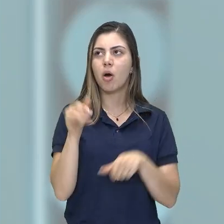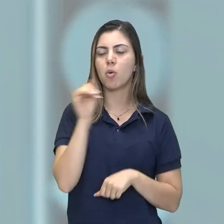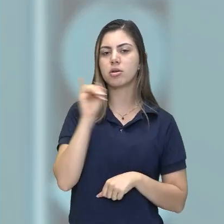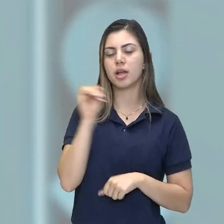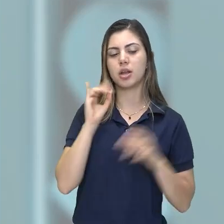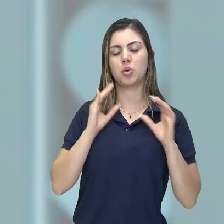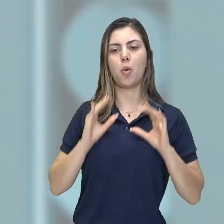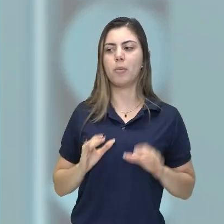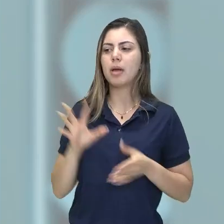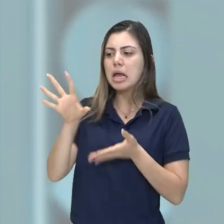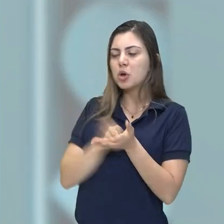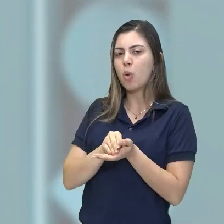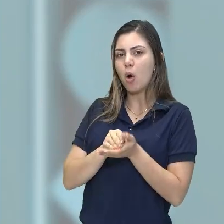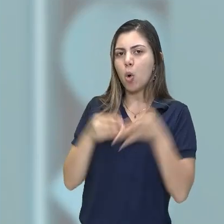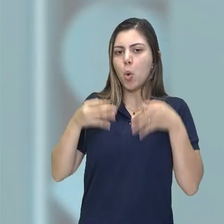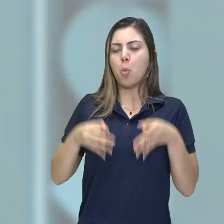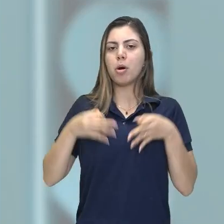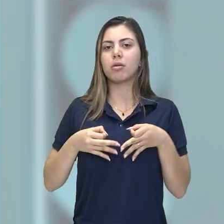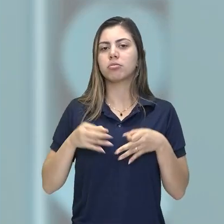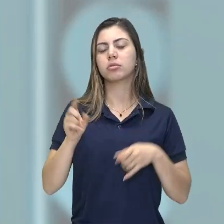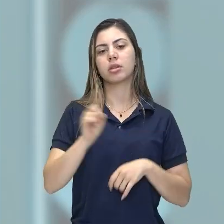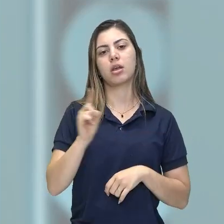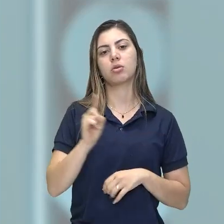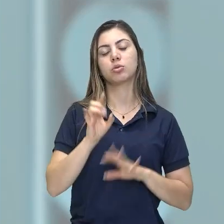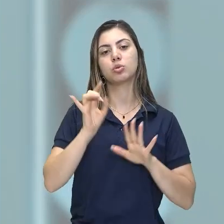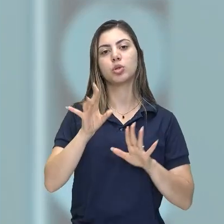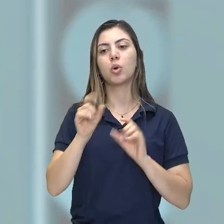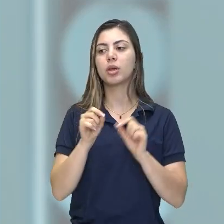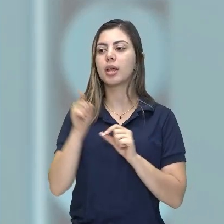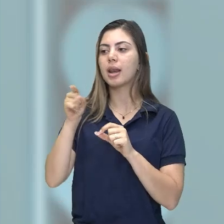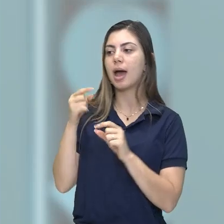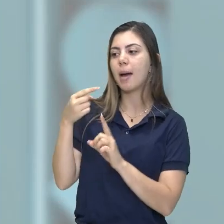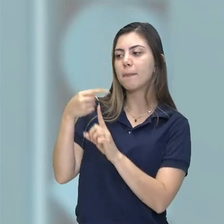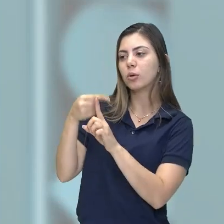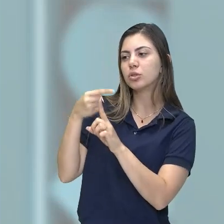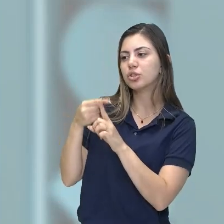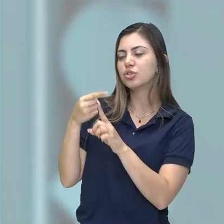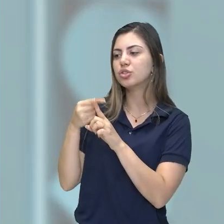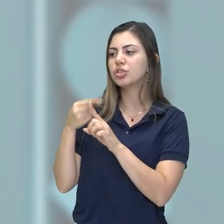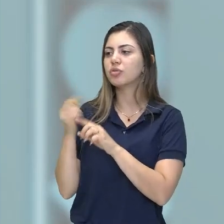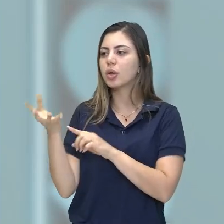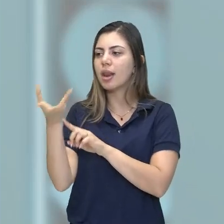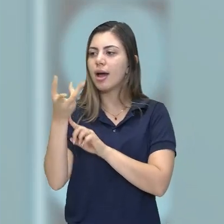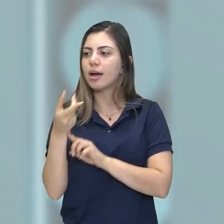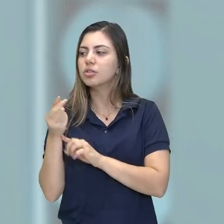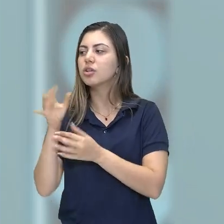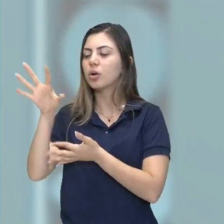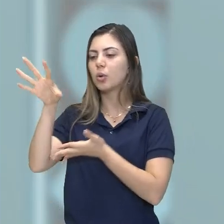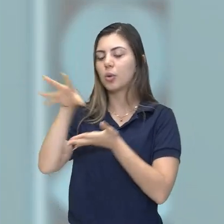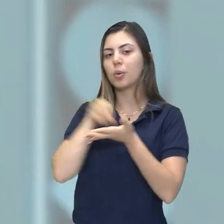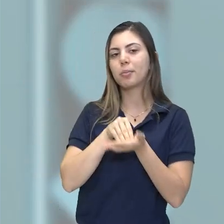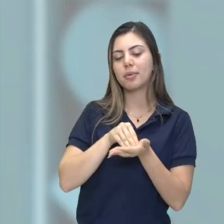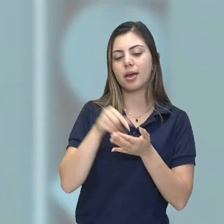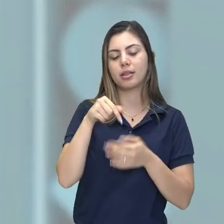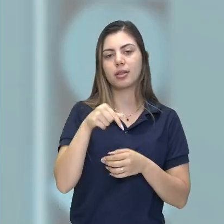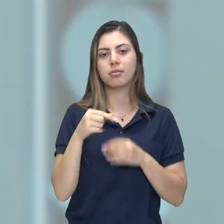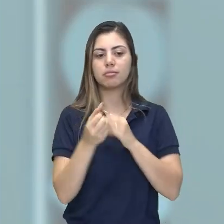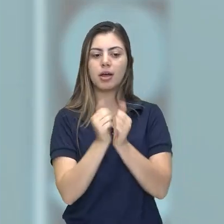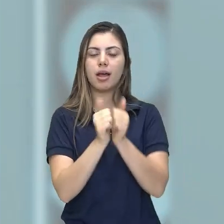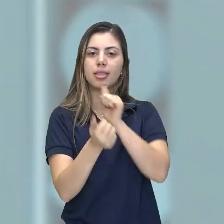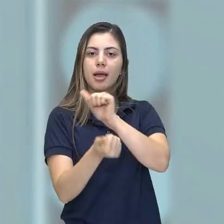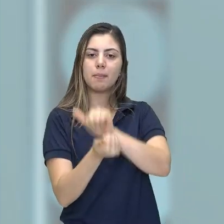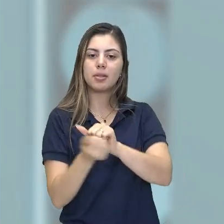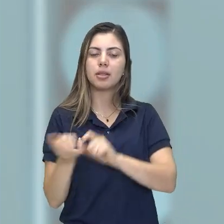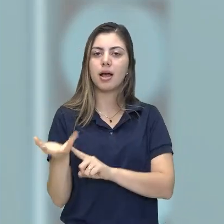francês, não. É só utilizar o que eles tinham de melhor na arte e trazer para a nossa arte e assim transformar em outra